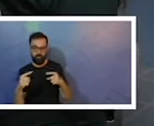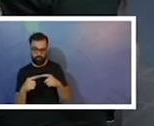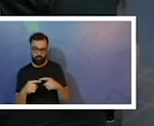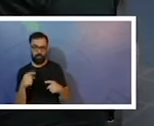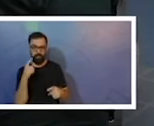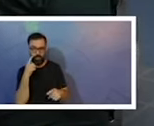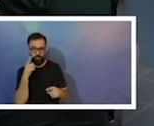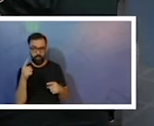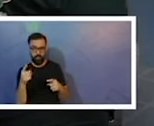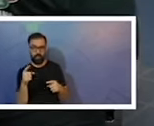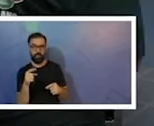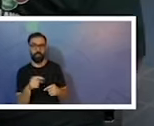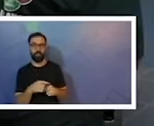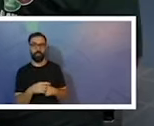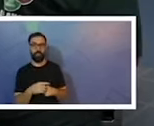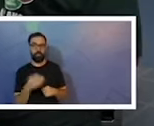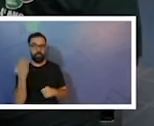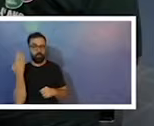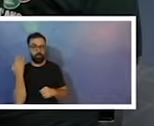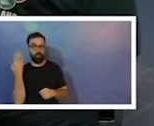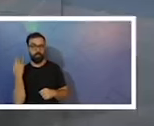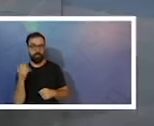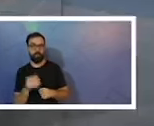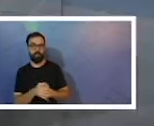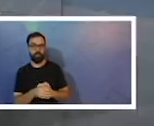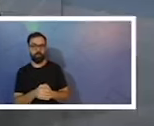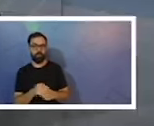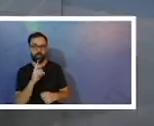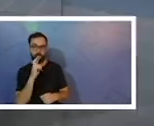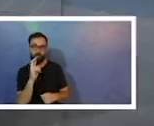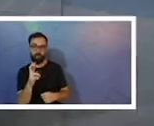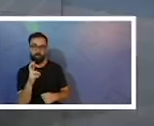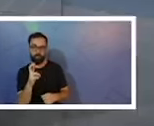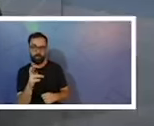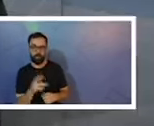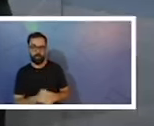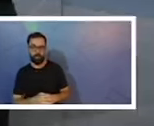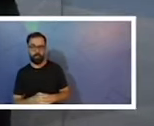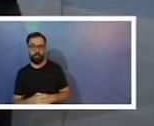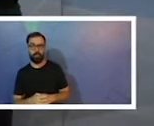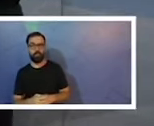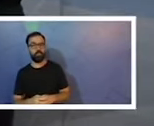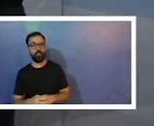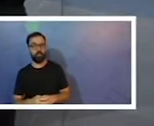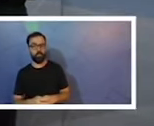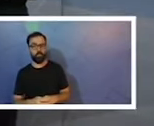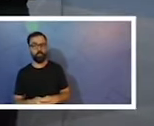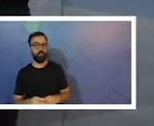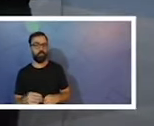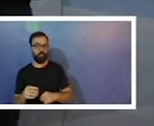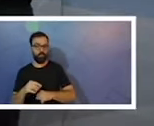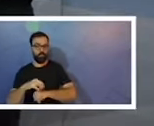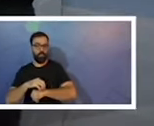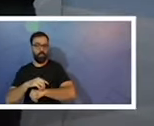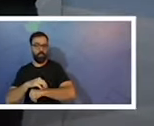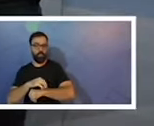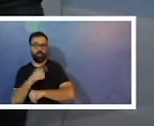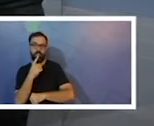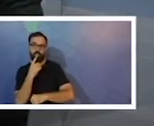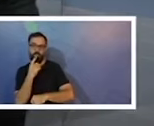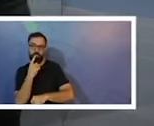você observou nas atividades anteriores, responda. É correto dizer que a Joaninha é